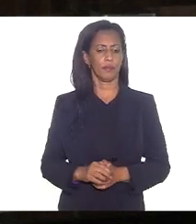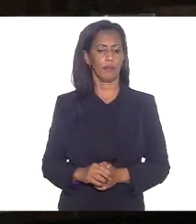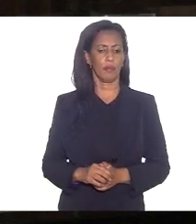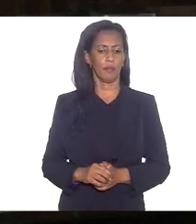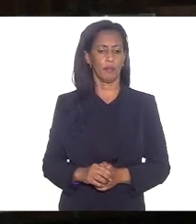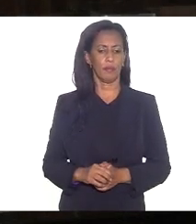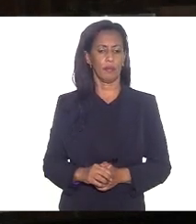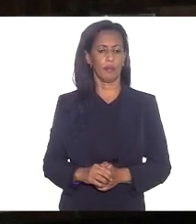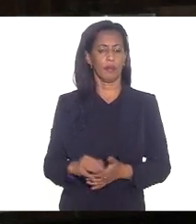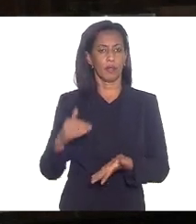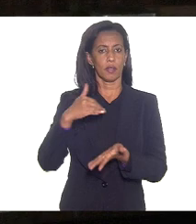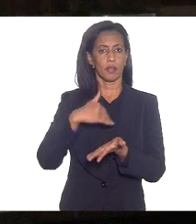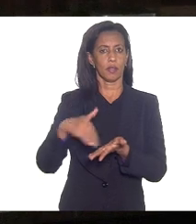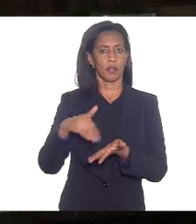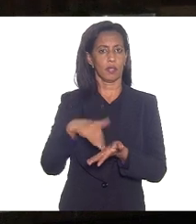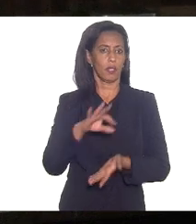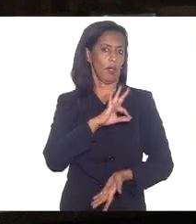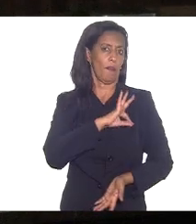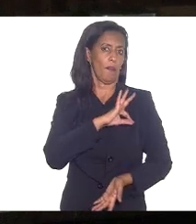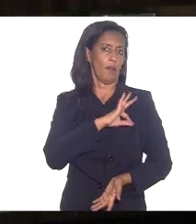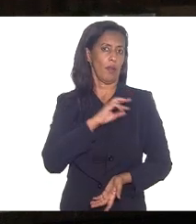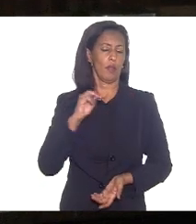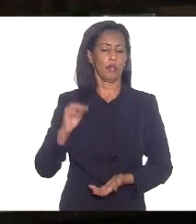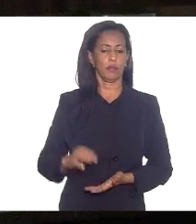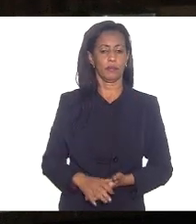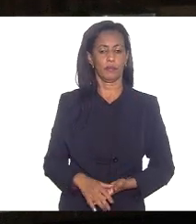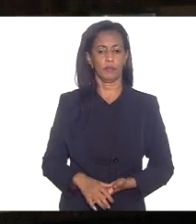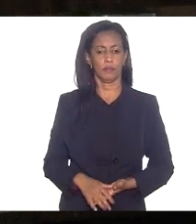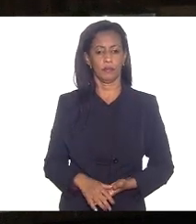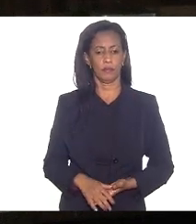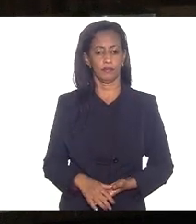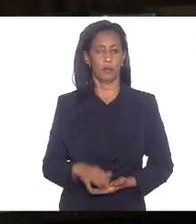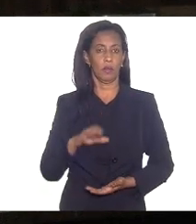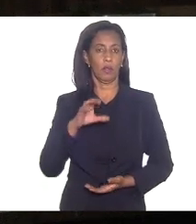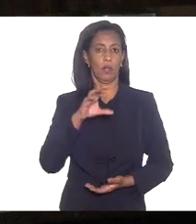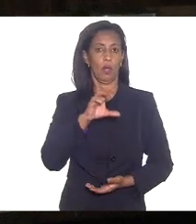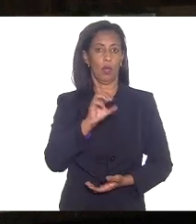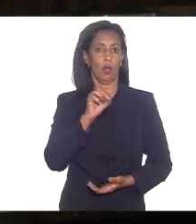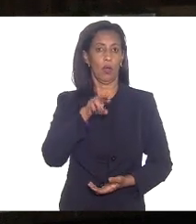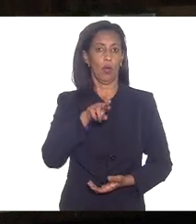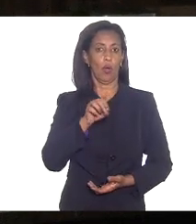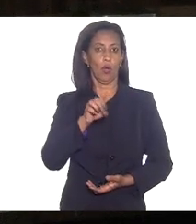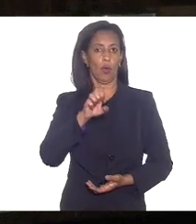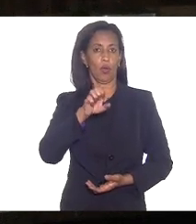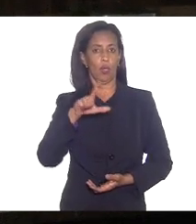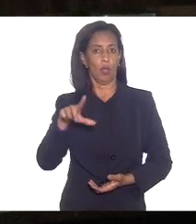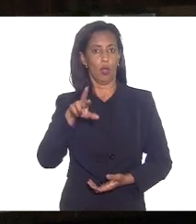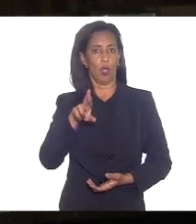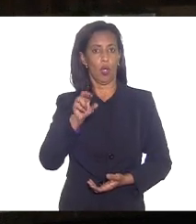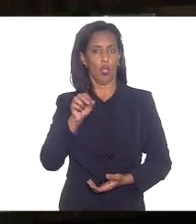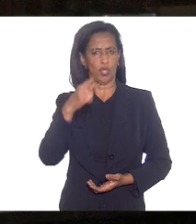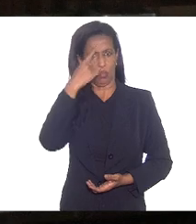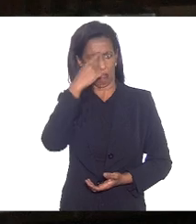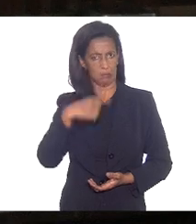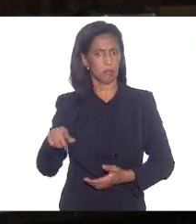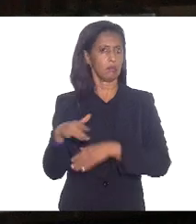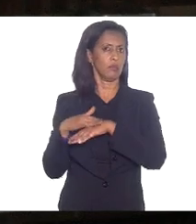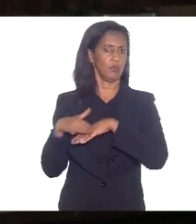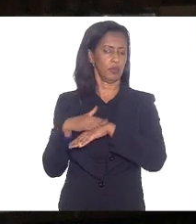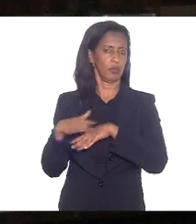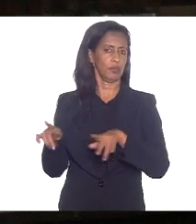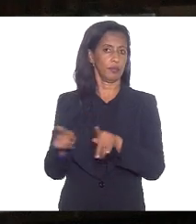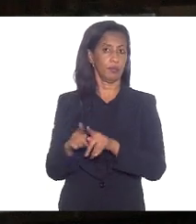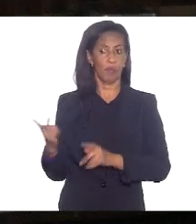nosso secretário de Polícia Militar, Coronel Rogério Figueiredo, esta semana,